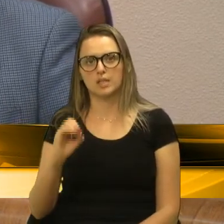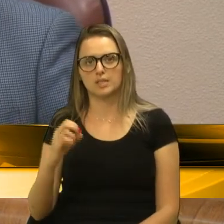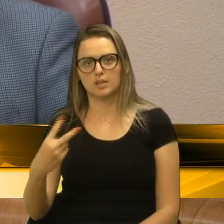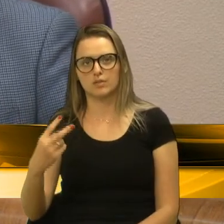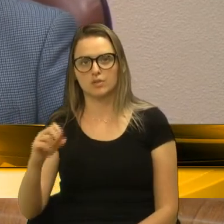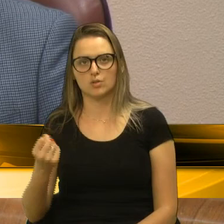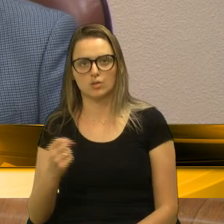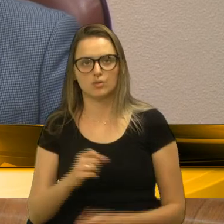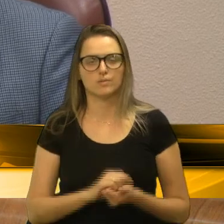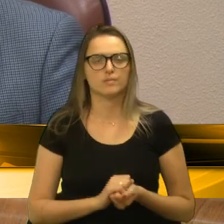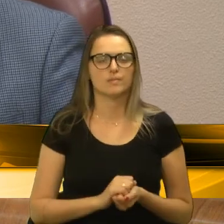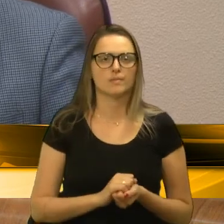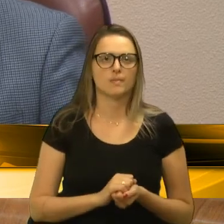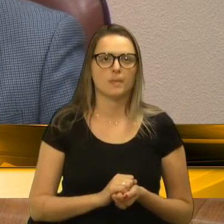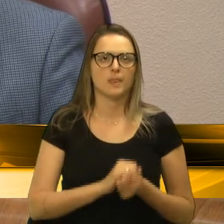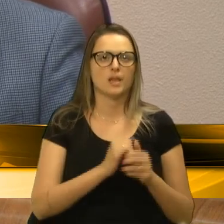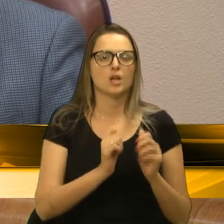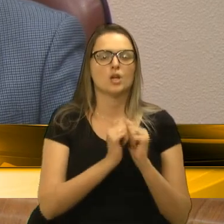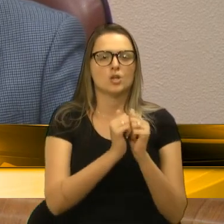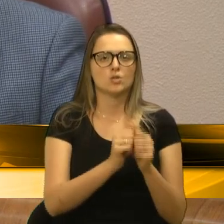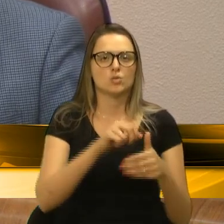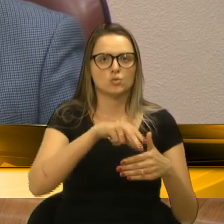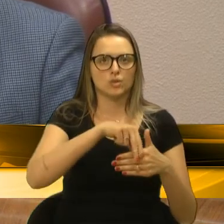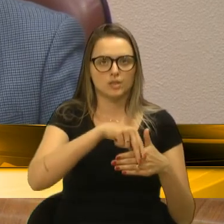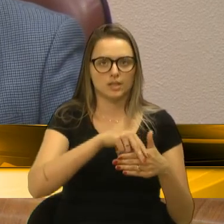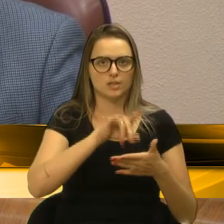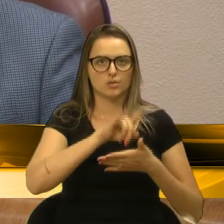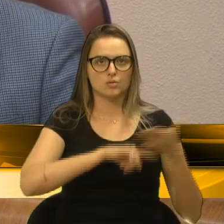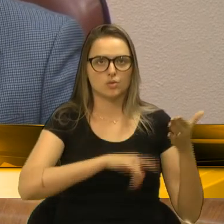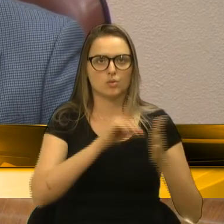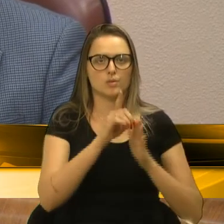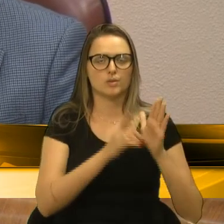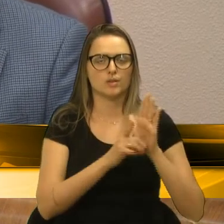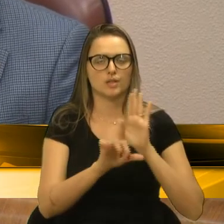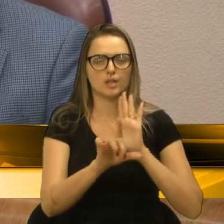3221-6028. Junta documentos anexos, anexo 1, Decreto-Lei